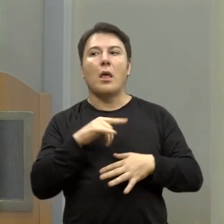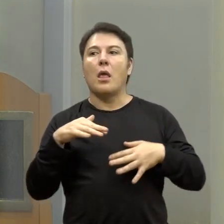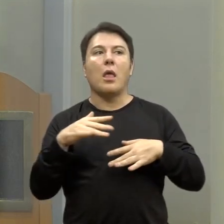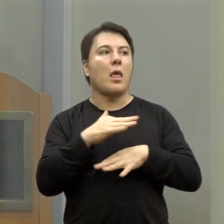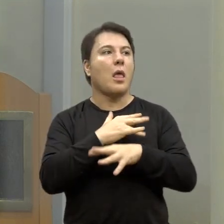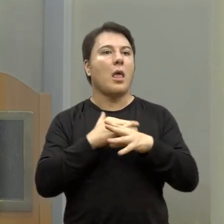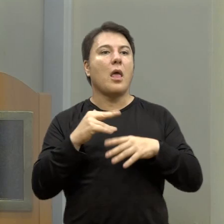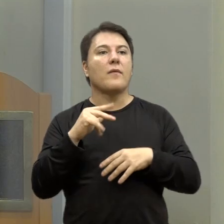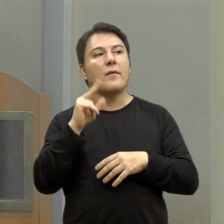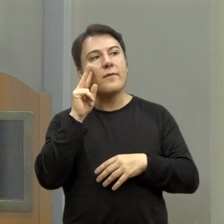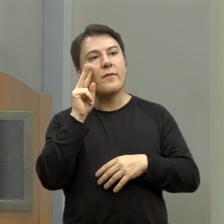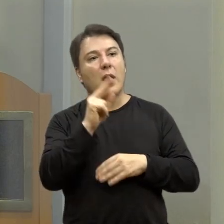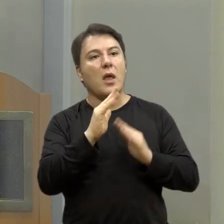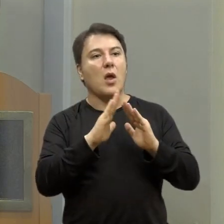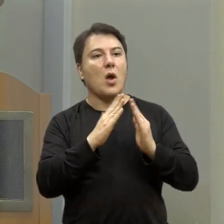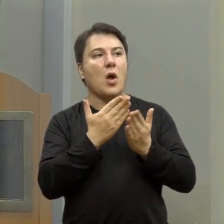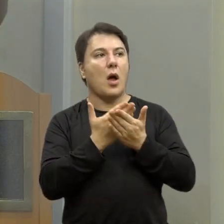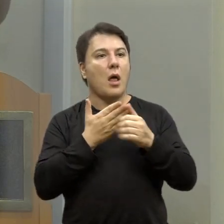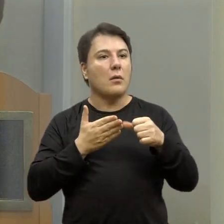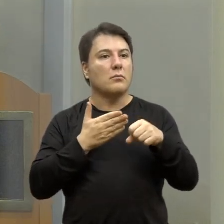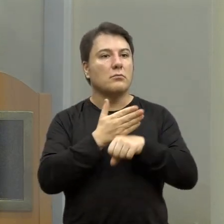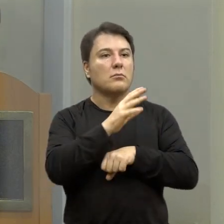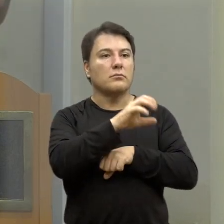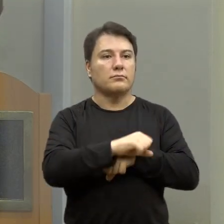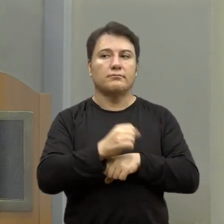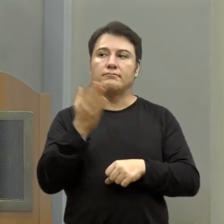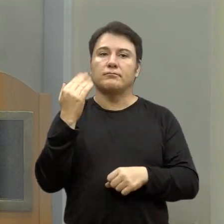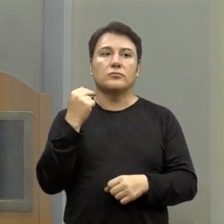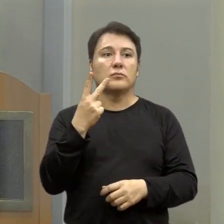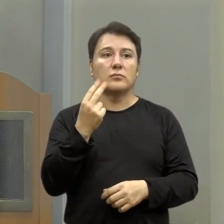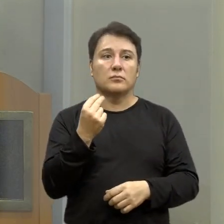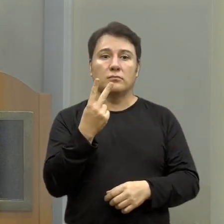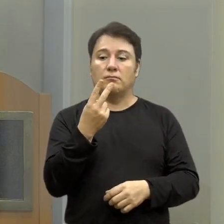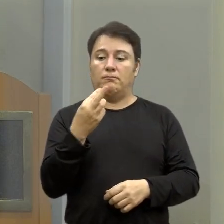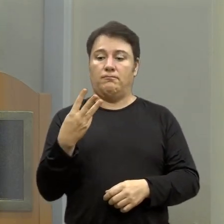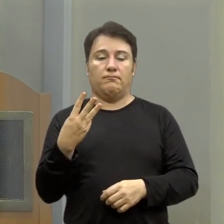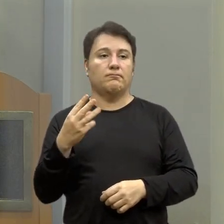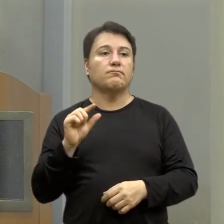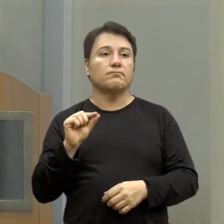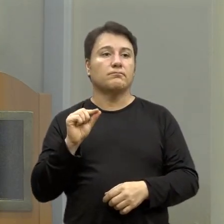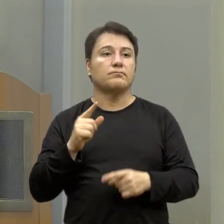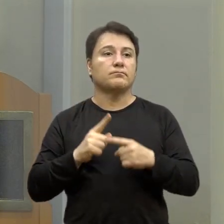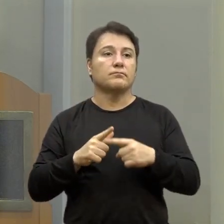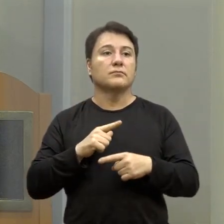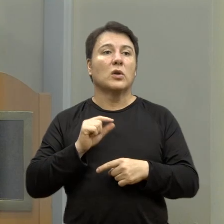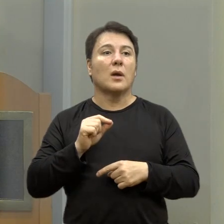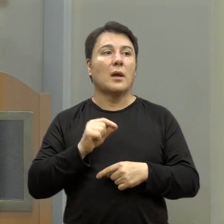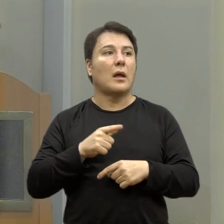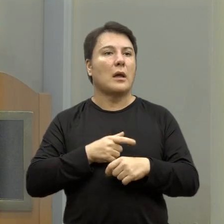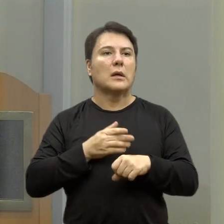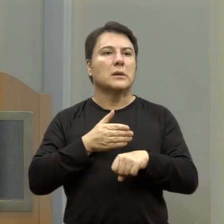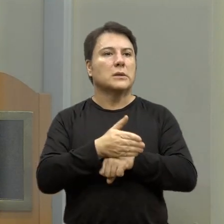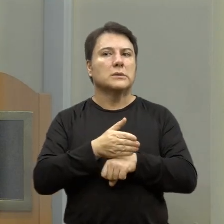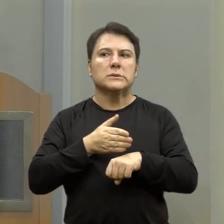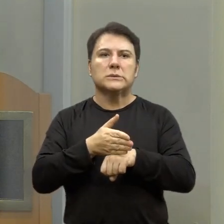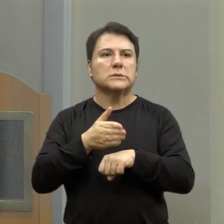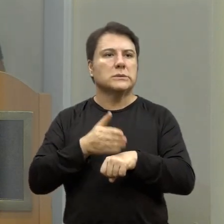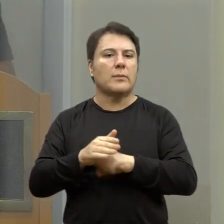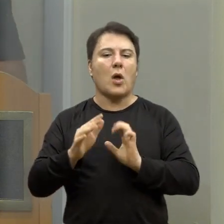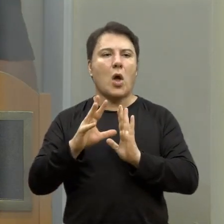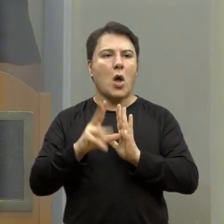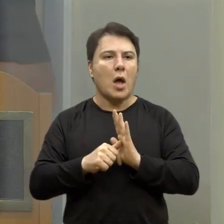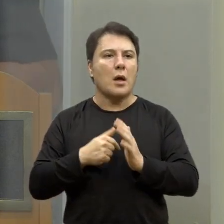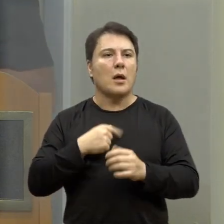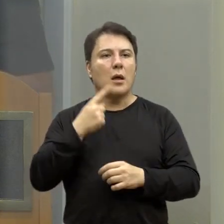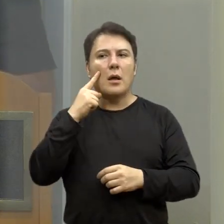para assaltar. E voltar aquele processo que em 2023 a gente passou aqui nessa cidade, que eram assaltos consecutivos. Só a gente